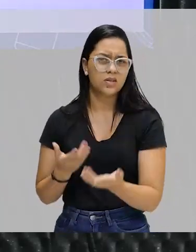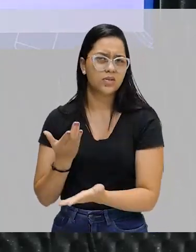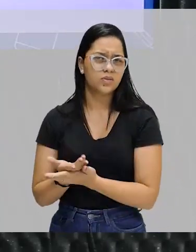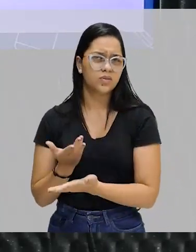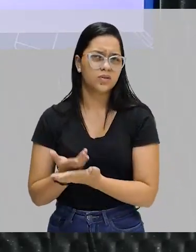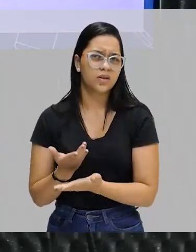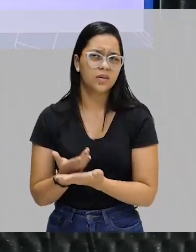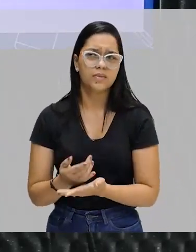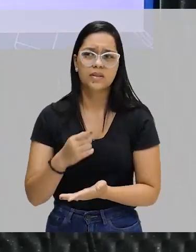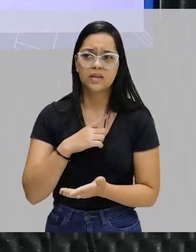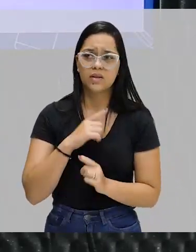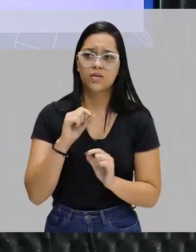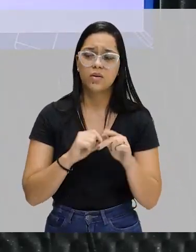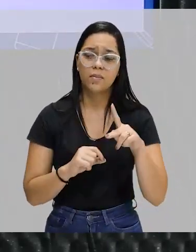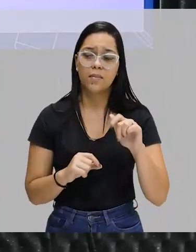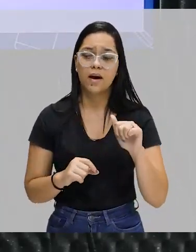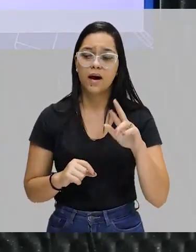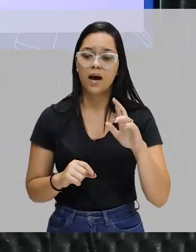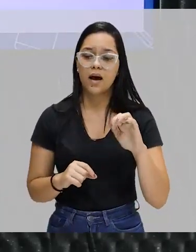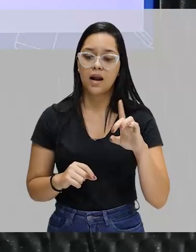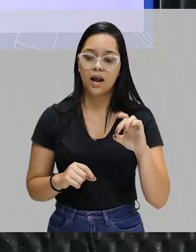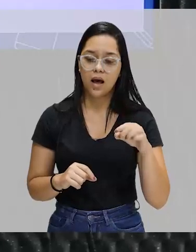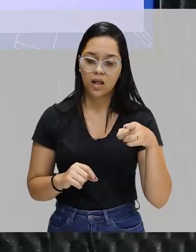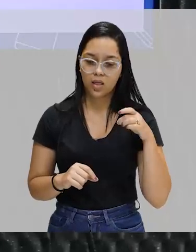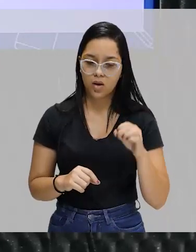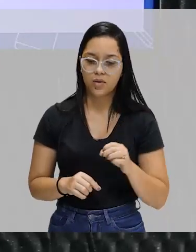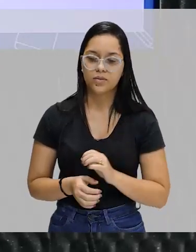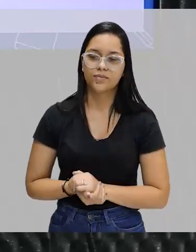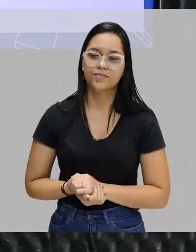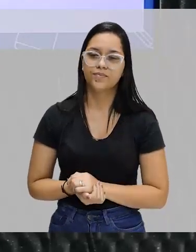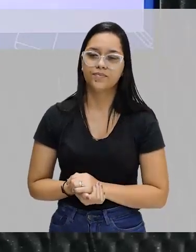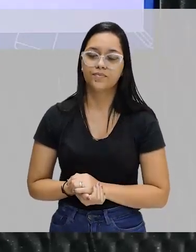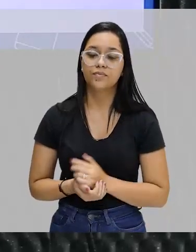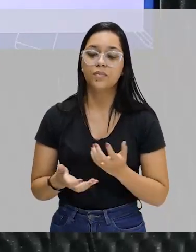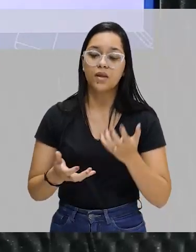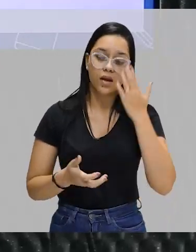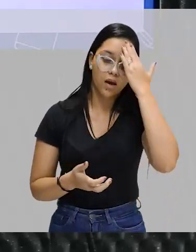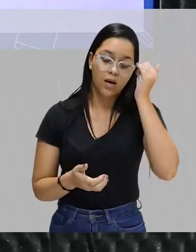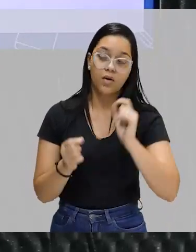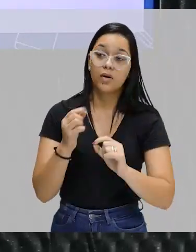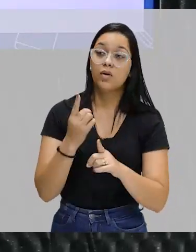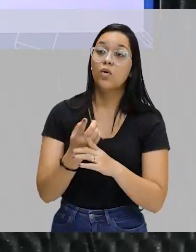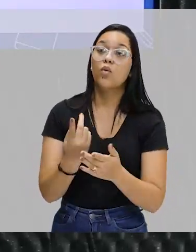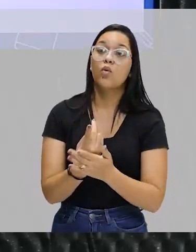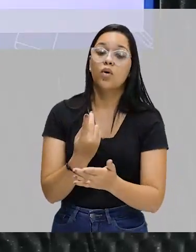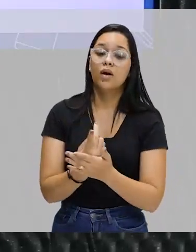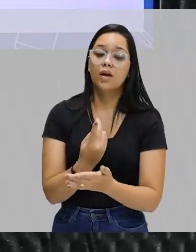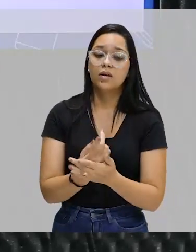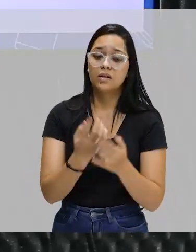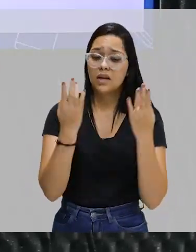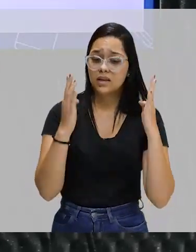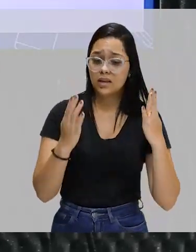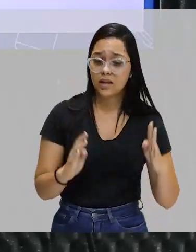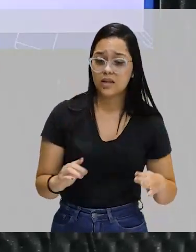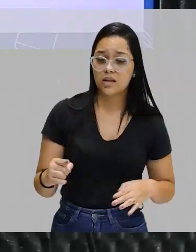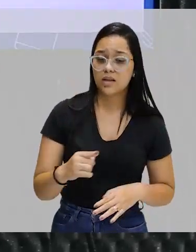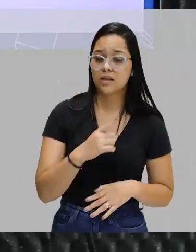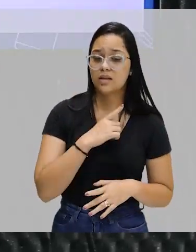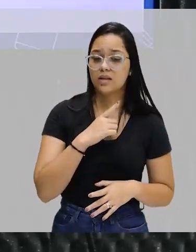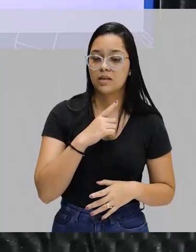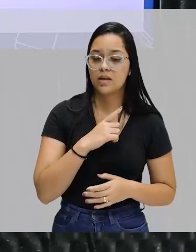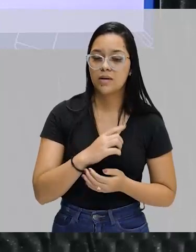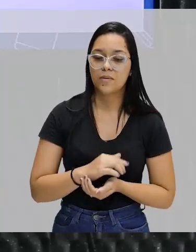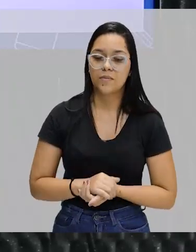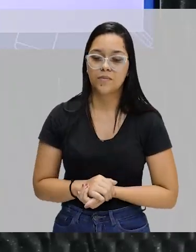né? Que tem o paradoxo. Então vamos lá. Ele quer que a gente encontre o erro. Ele está analisando aqui os pares de